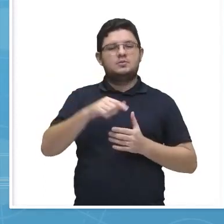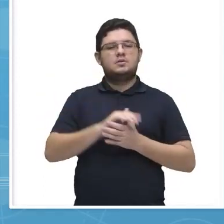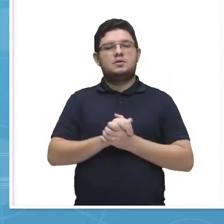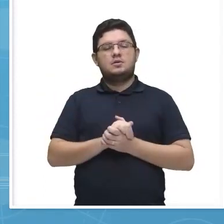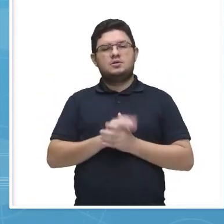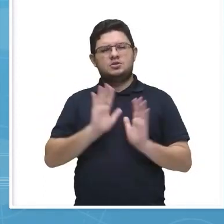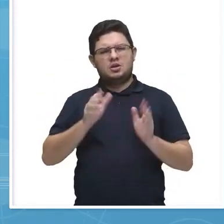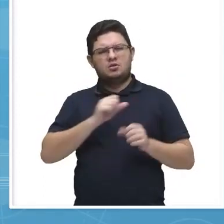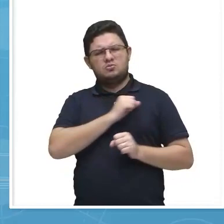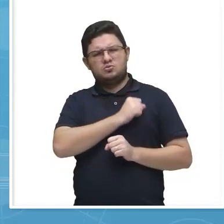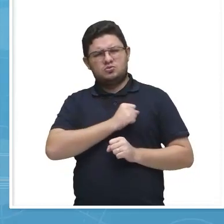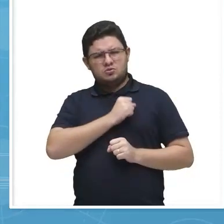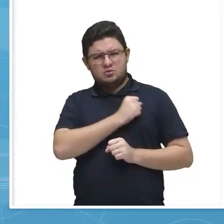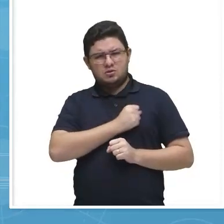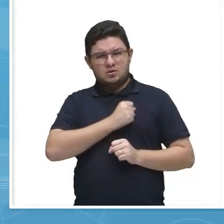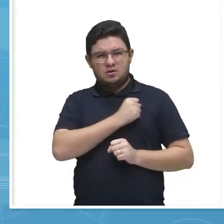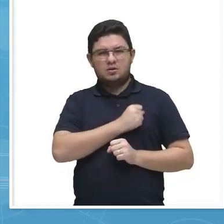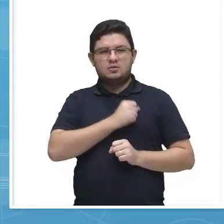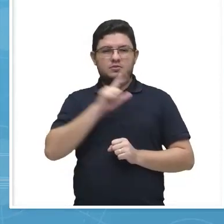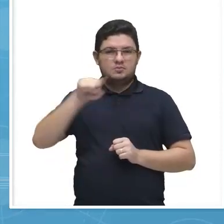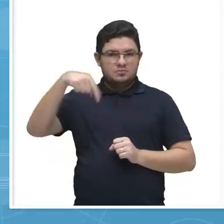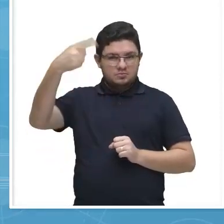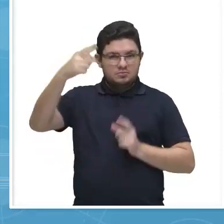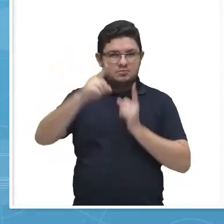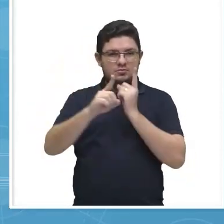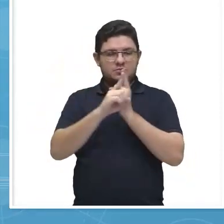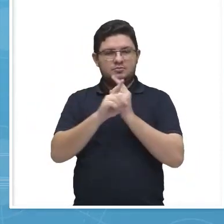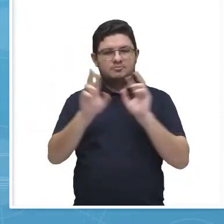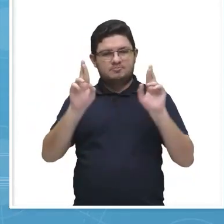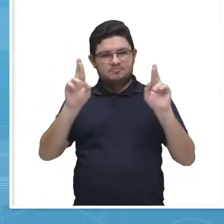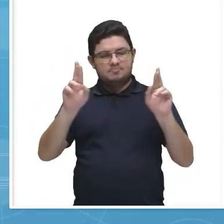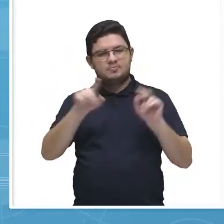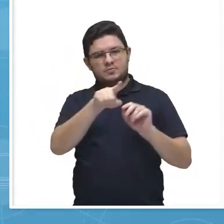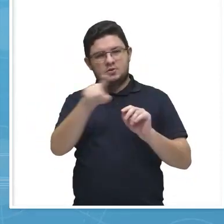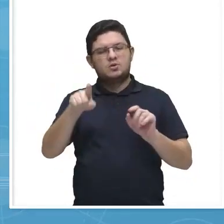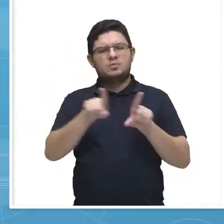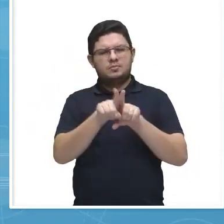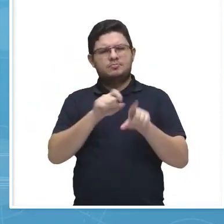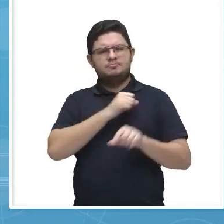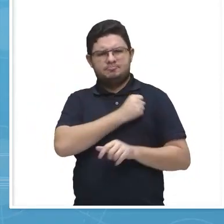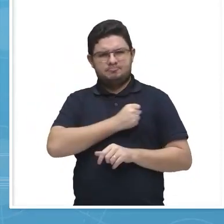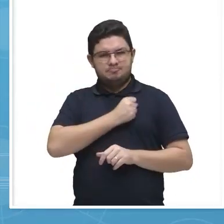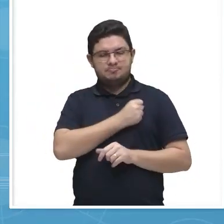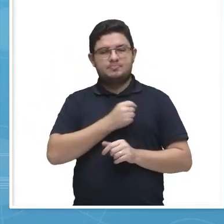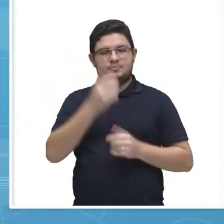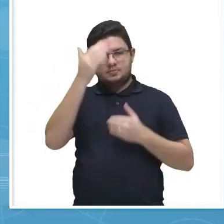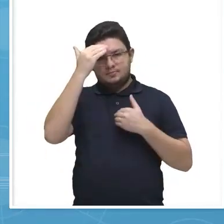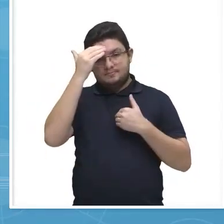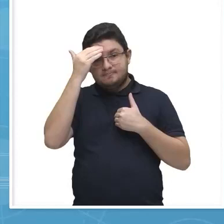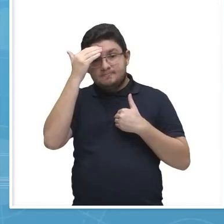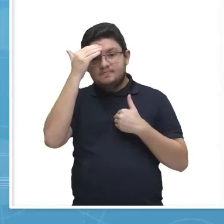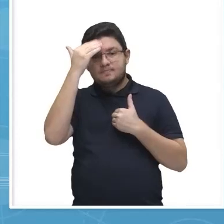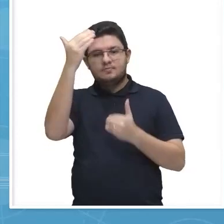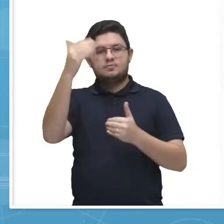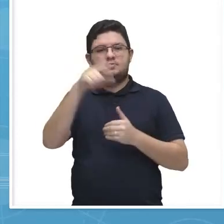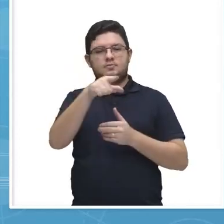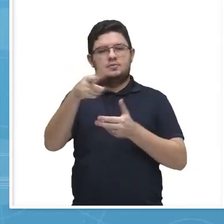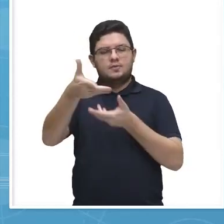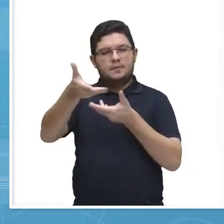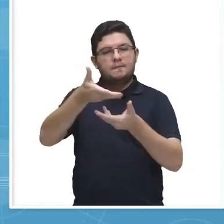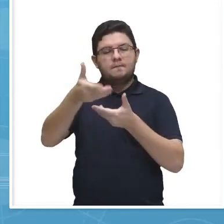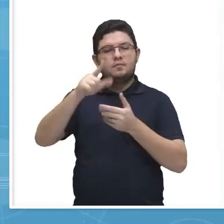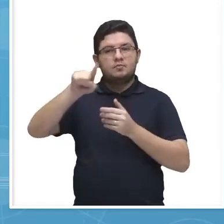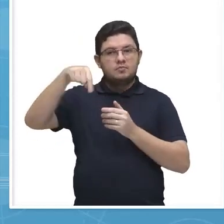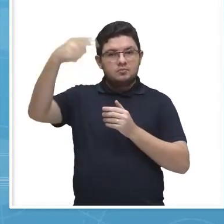de saudade para voltar de novo. Eu espero que vocês também sintam saudades de mim. Muito obrigada pela participação de vocês e a gente